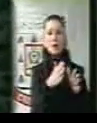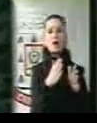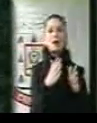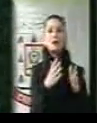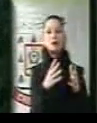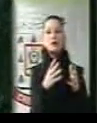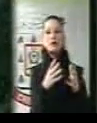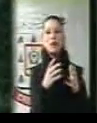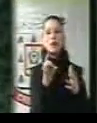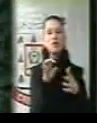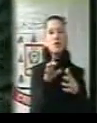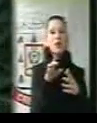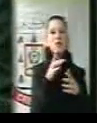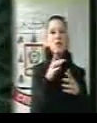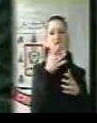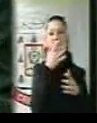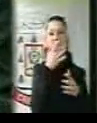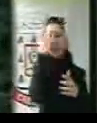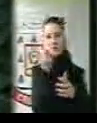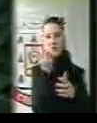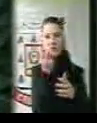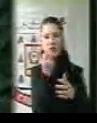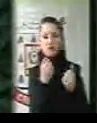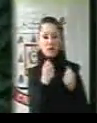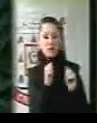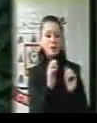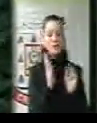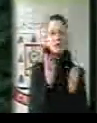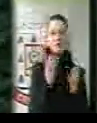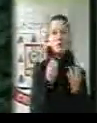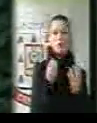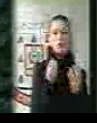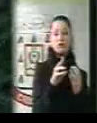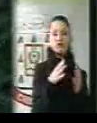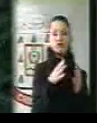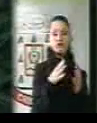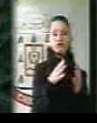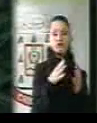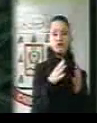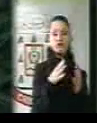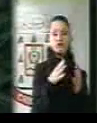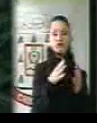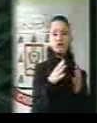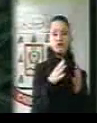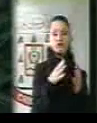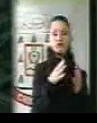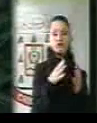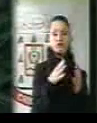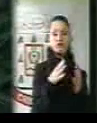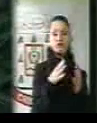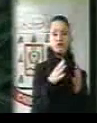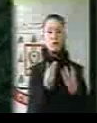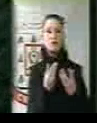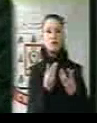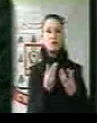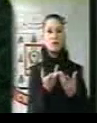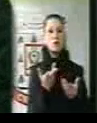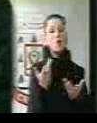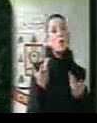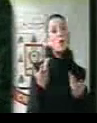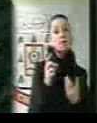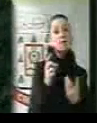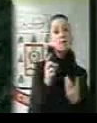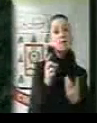em função de uma necessidade de trânsito, de uma infraestrutura tão somente, ou existe